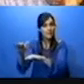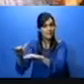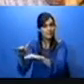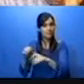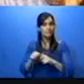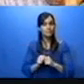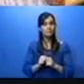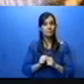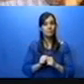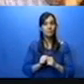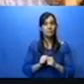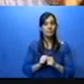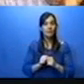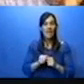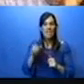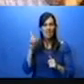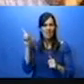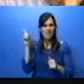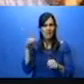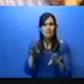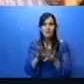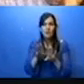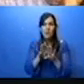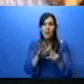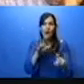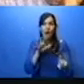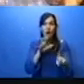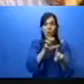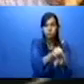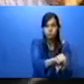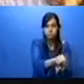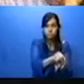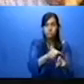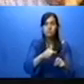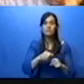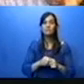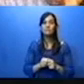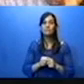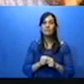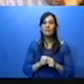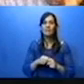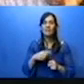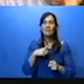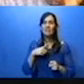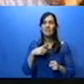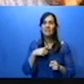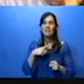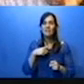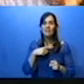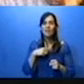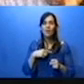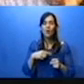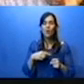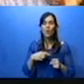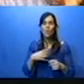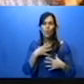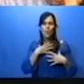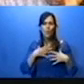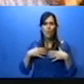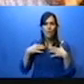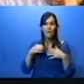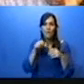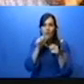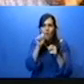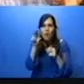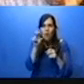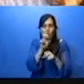predadores. Esses animais apresentam quelíceras. As quelíceras, no caso da aranha, são esses órgãos inoculadores de